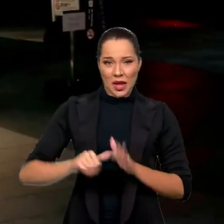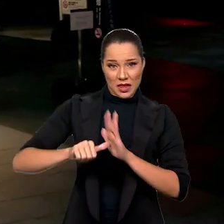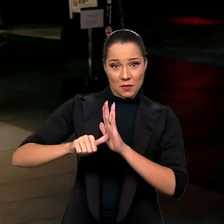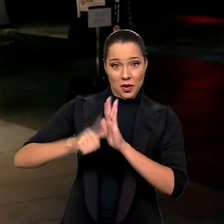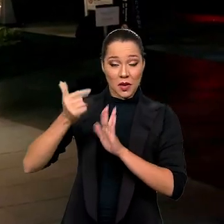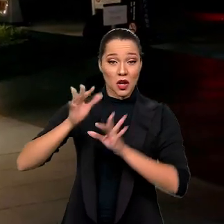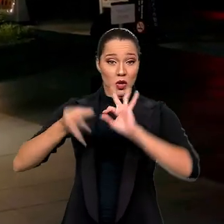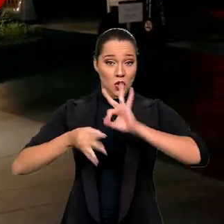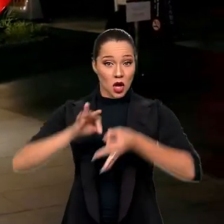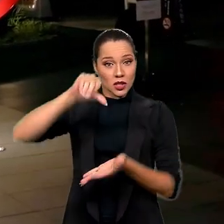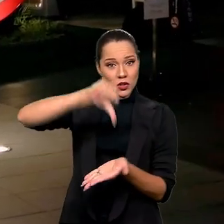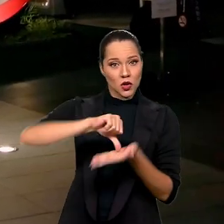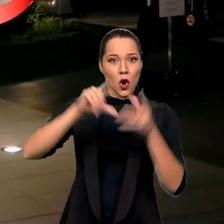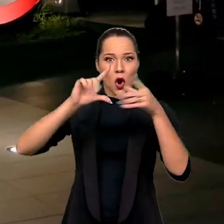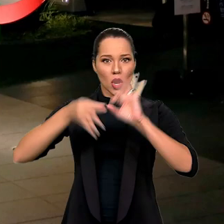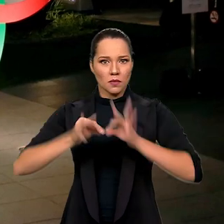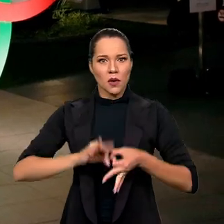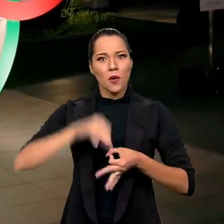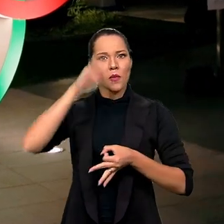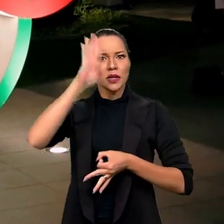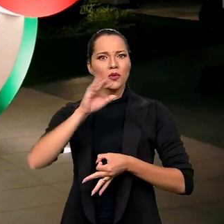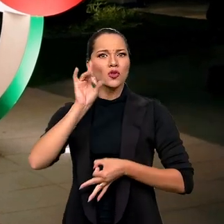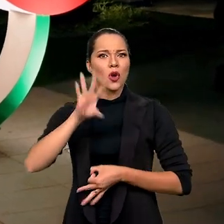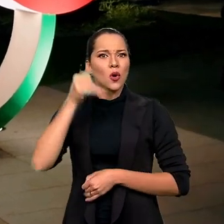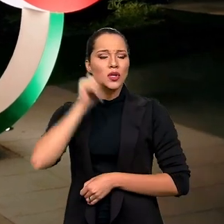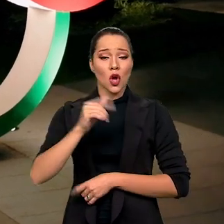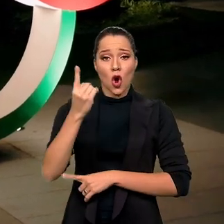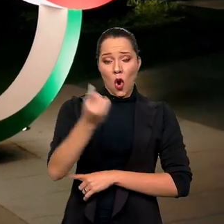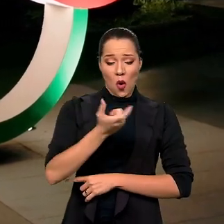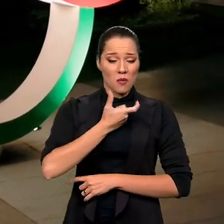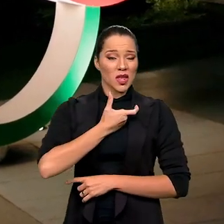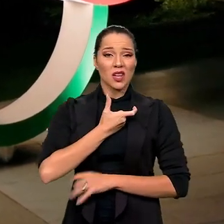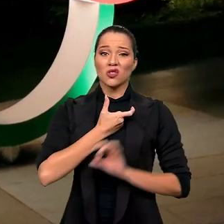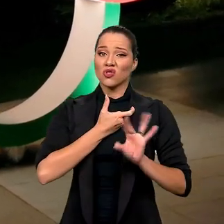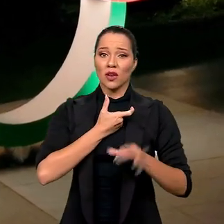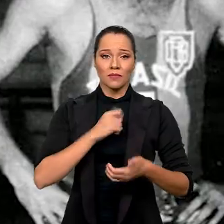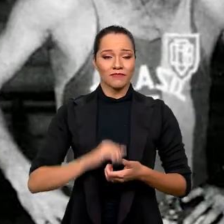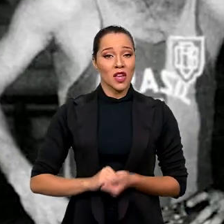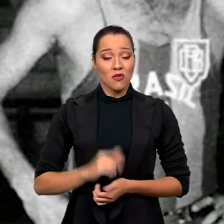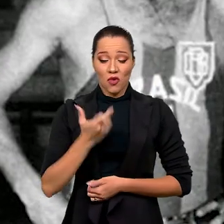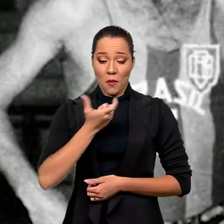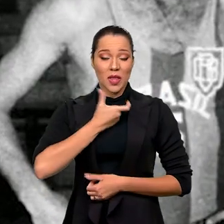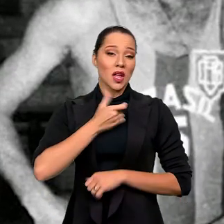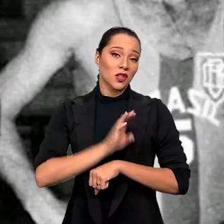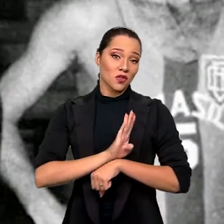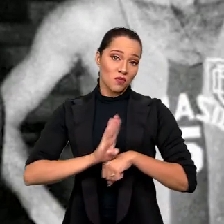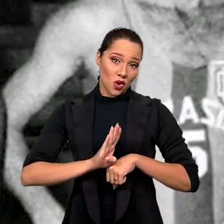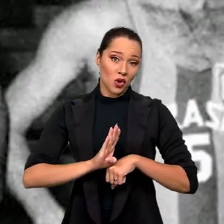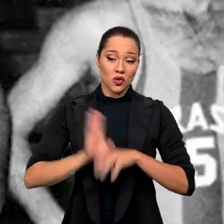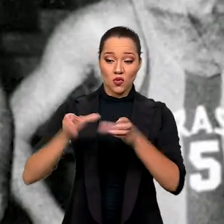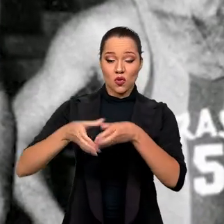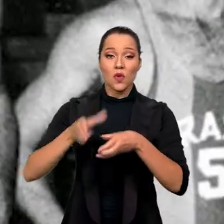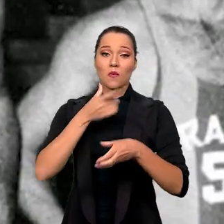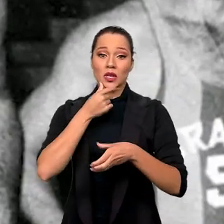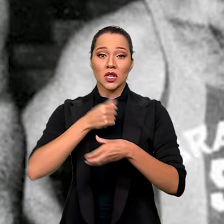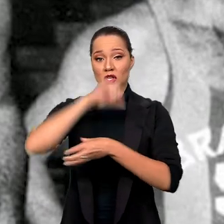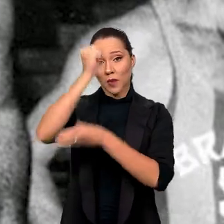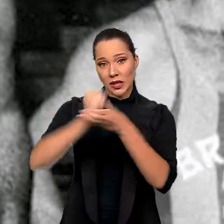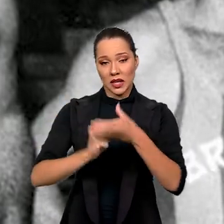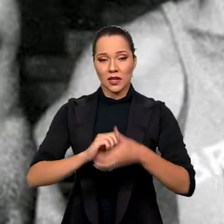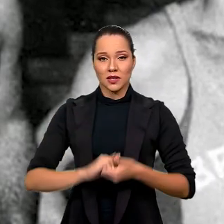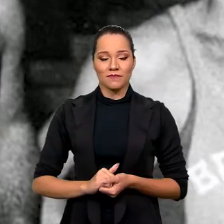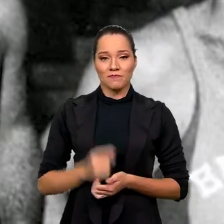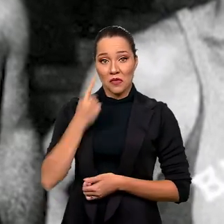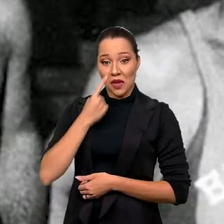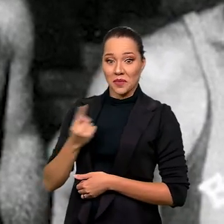Na primeira vez que Tóquio sediou uma Olimpíada, o Brasil só conseguiu colocar uma medalhinha no peito. Foi uma medalha de bronze com a seleção masculina de